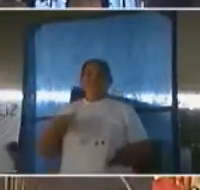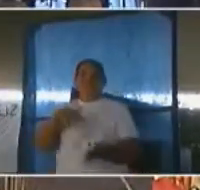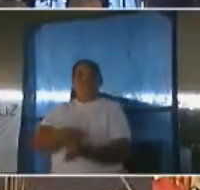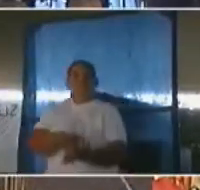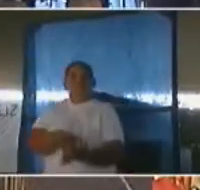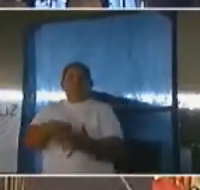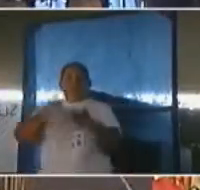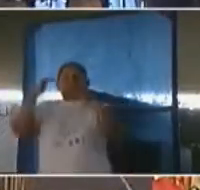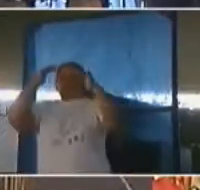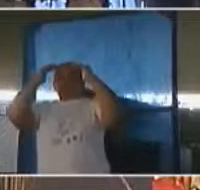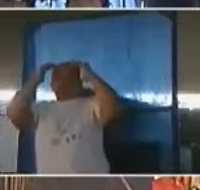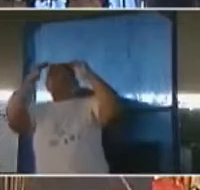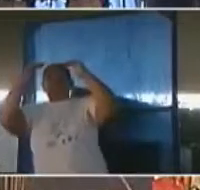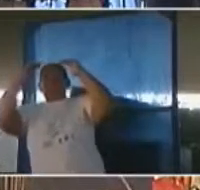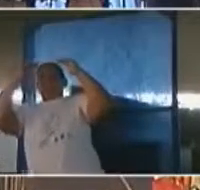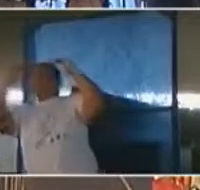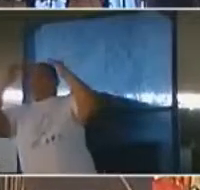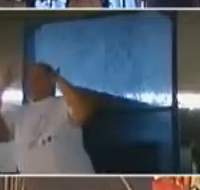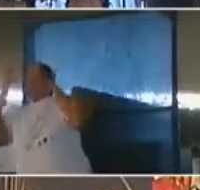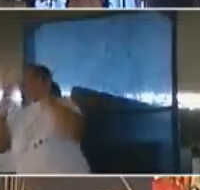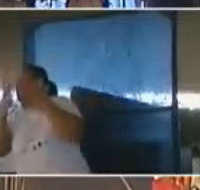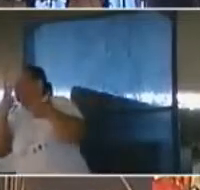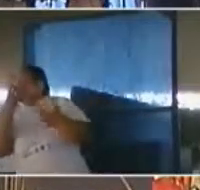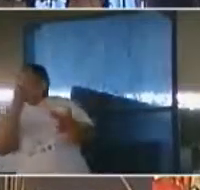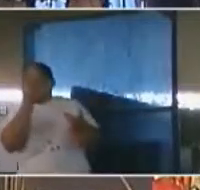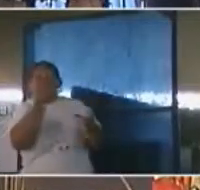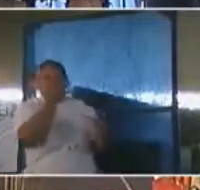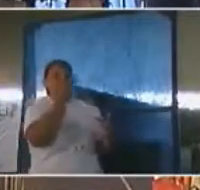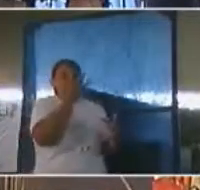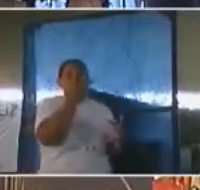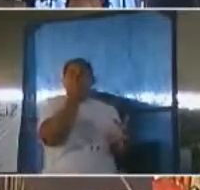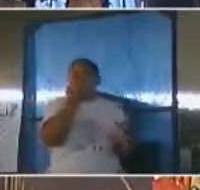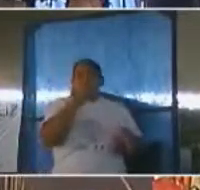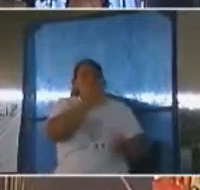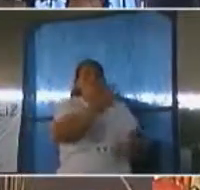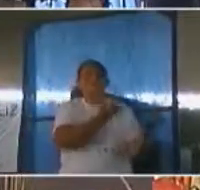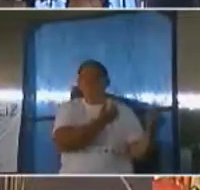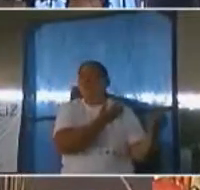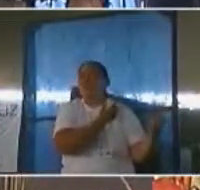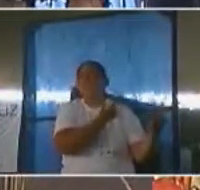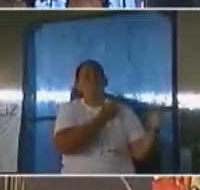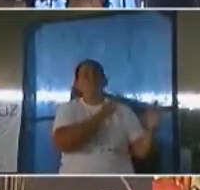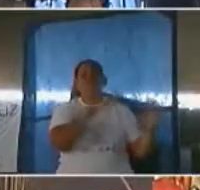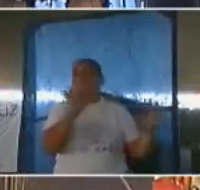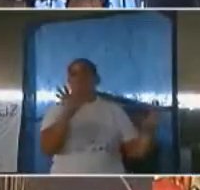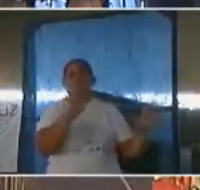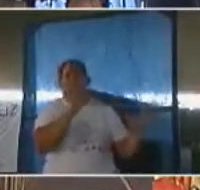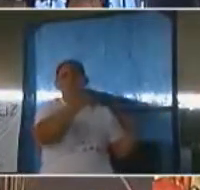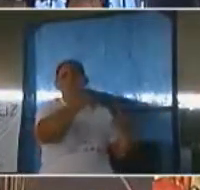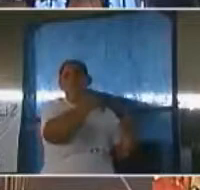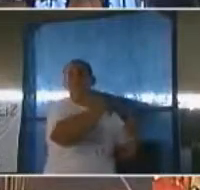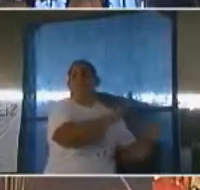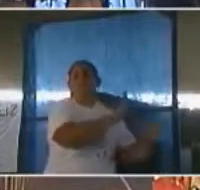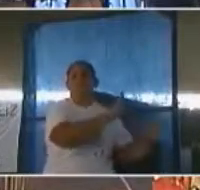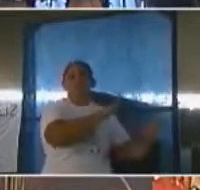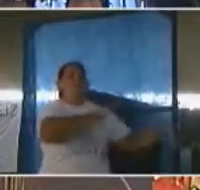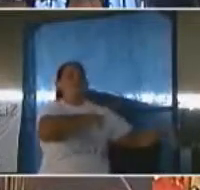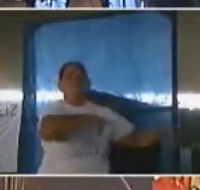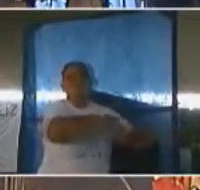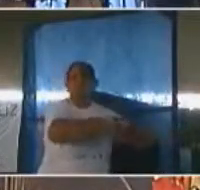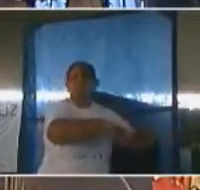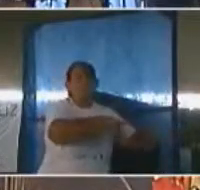enxerga todo esse número de jovens que largou trabalho, largou estudo para passar uma semana no calor de